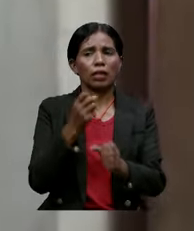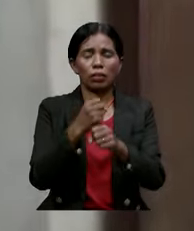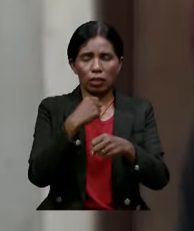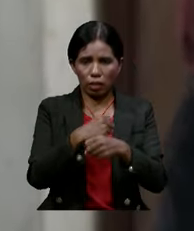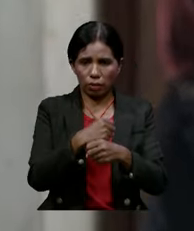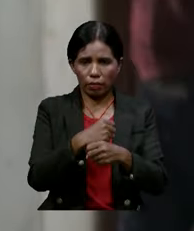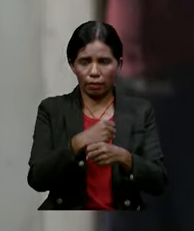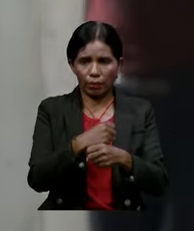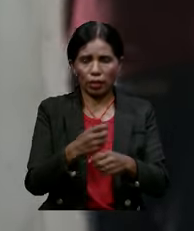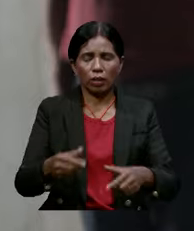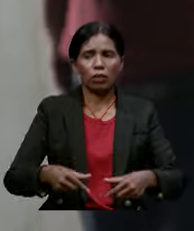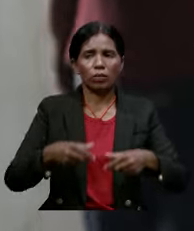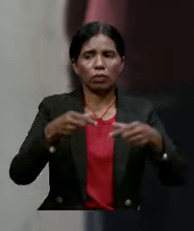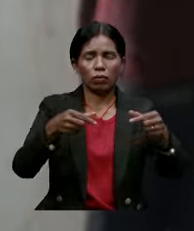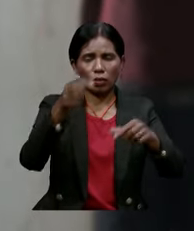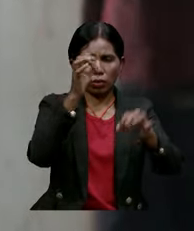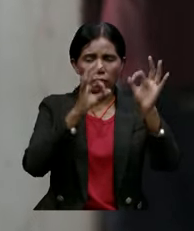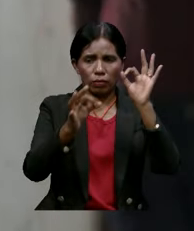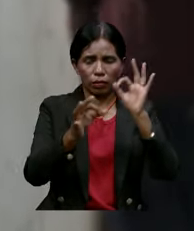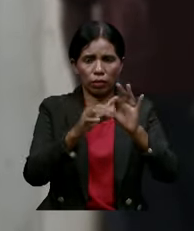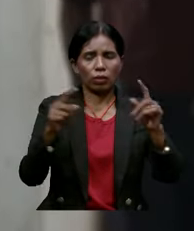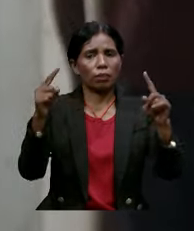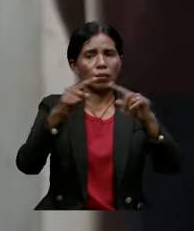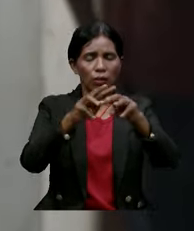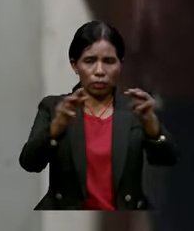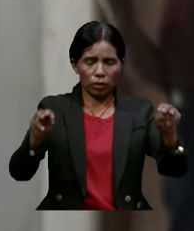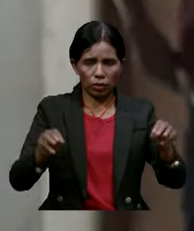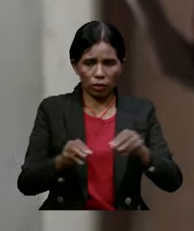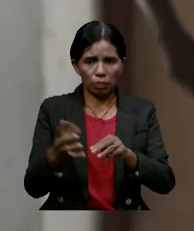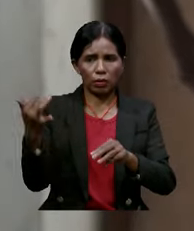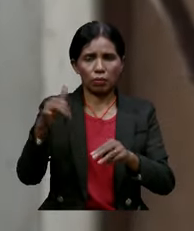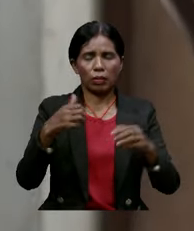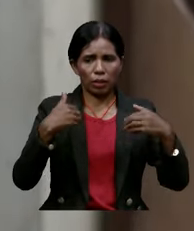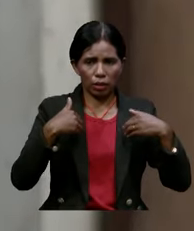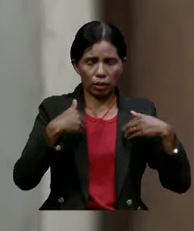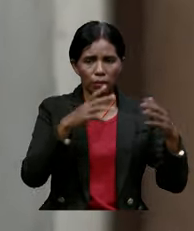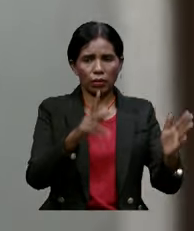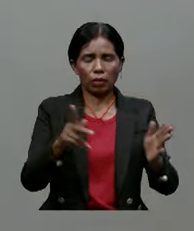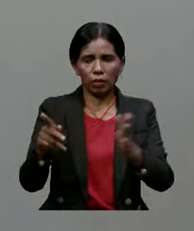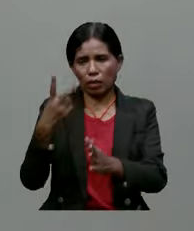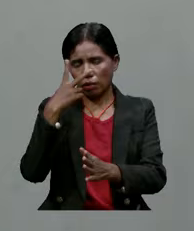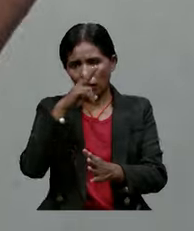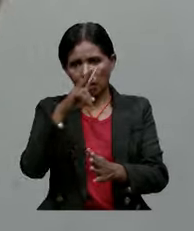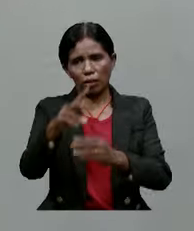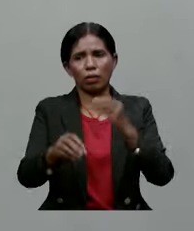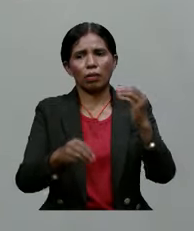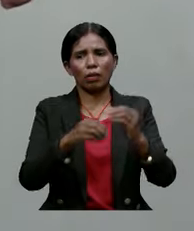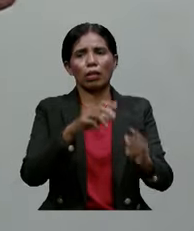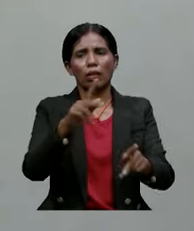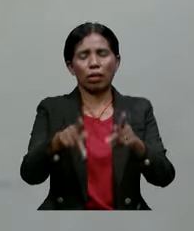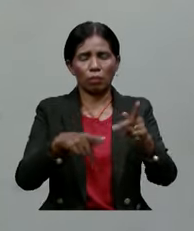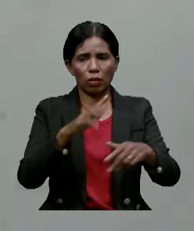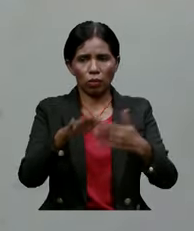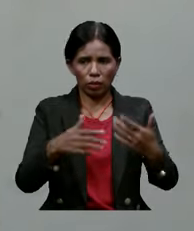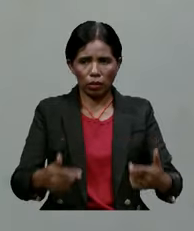foi fogarante, ba município Sira, Belia Plano, a Tuaré, ba. Povo e